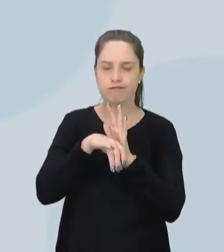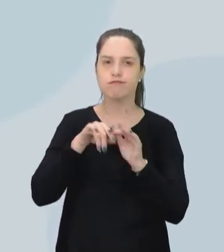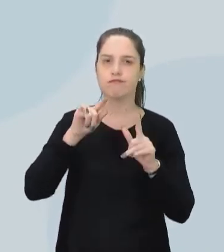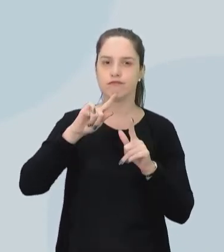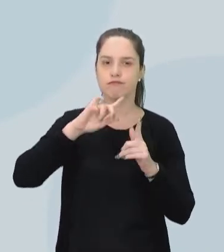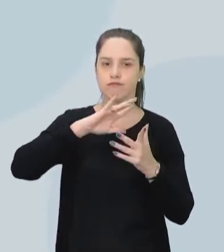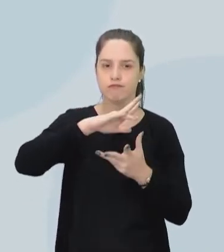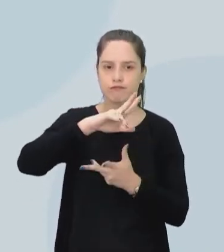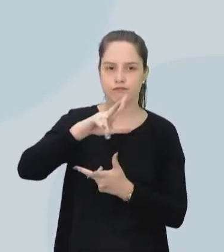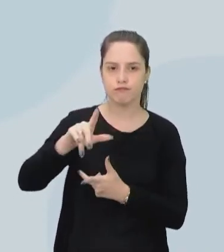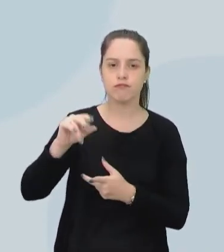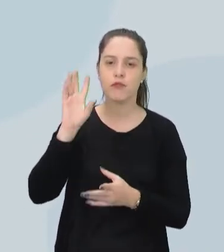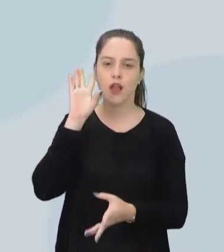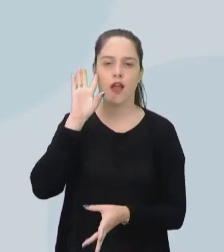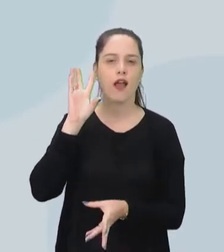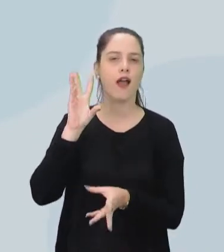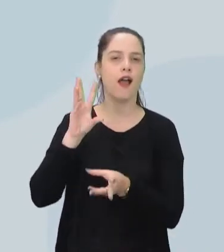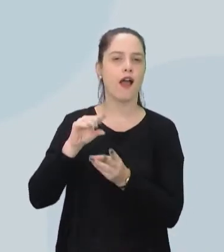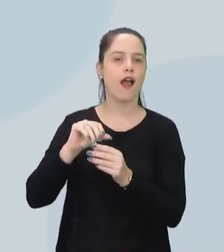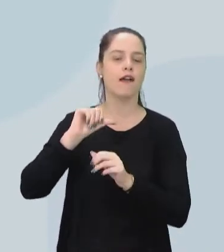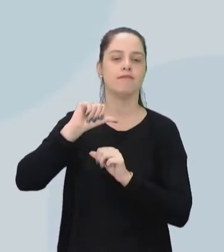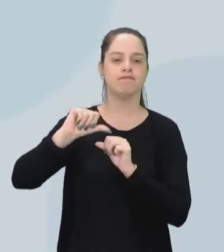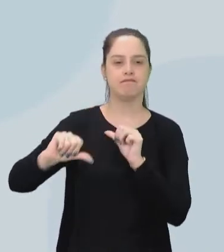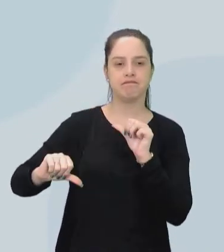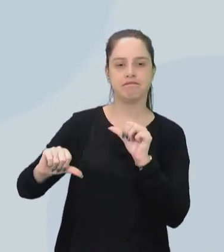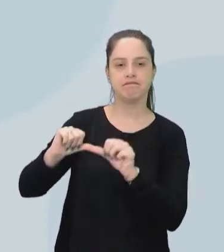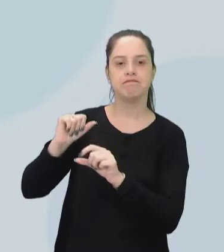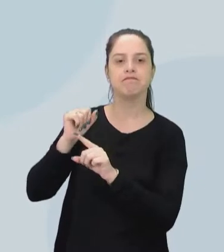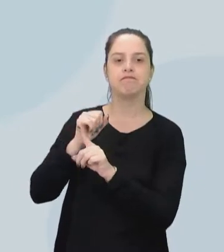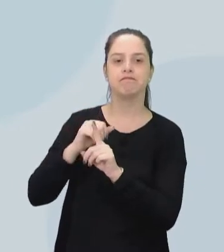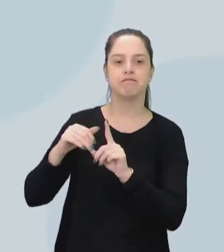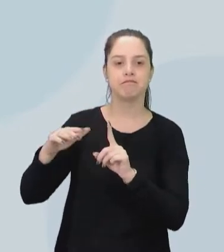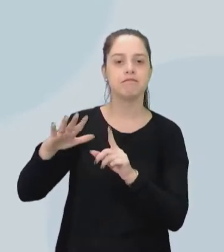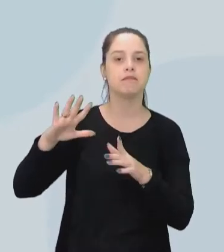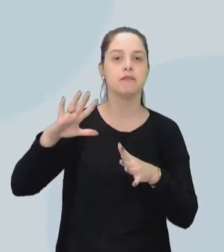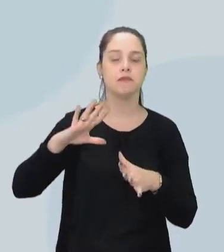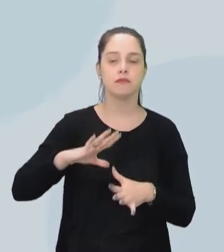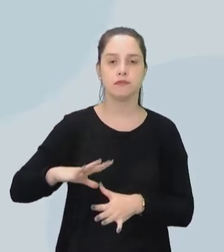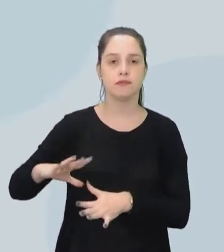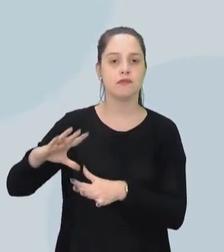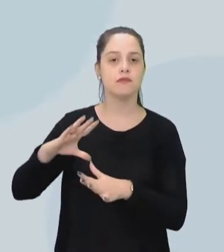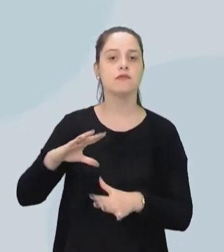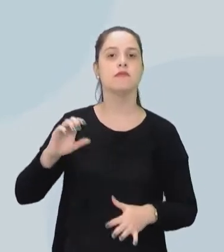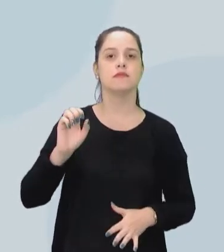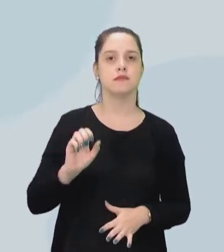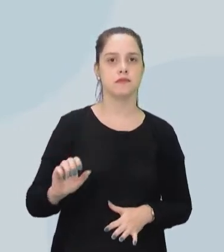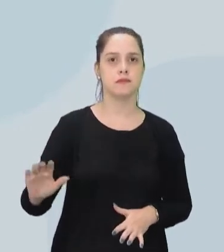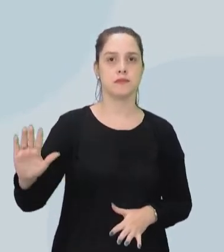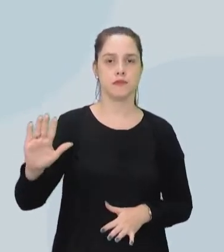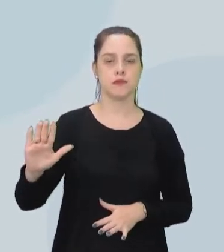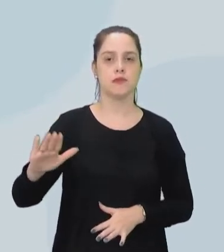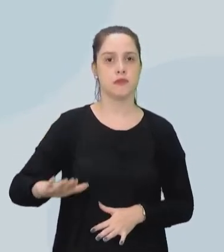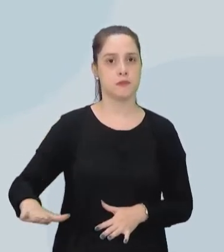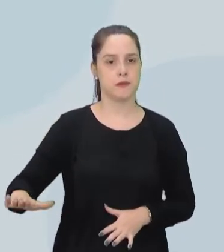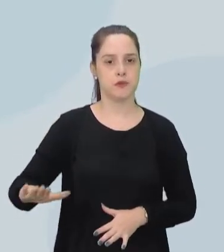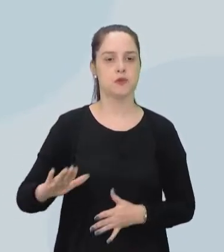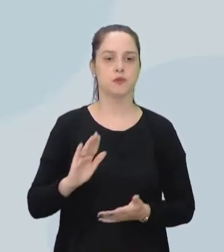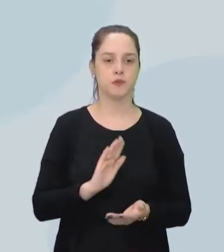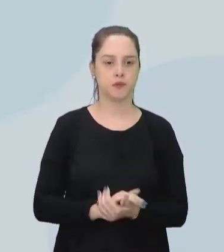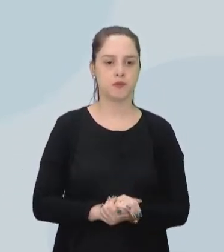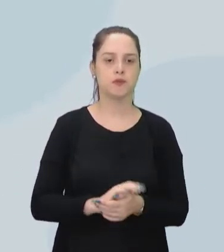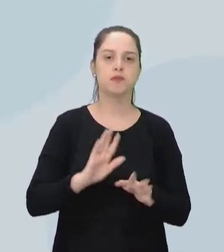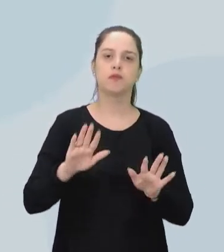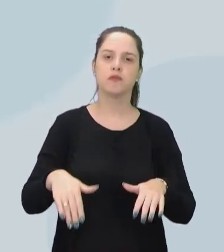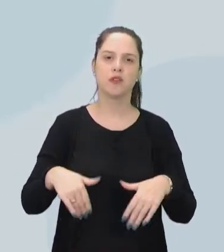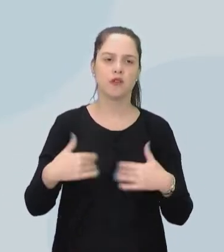geográficos para a compreensão das transformações na sociedade, território e espaço. E qual que é